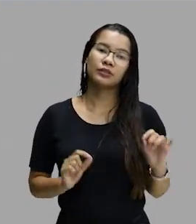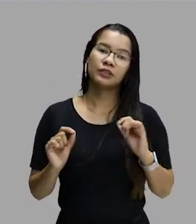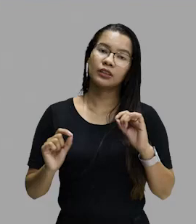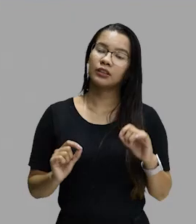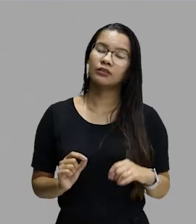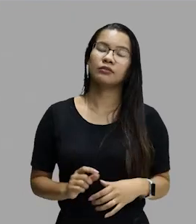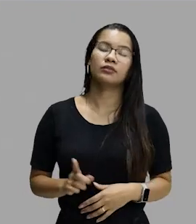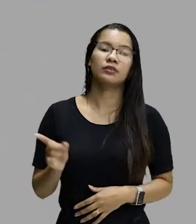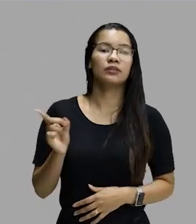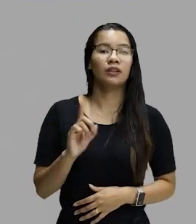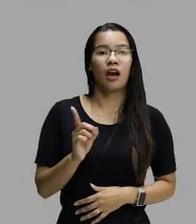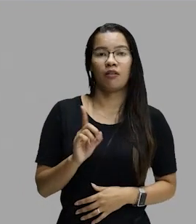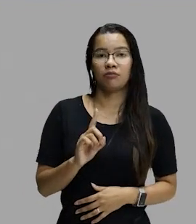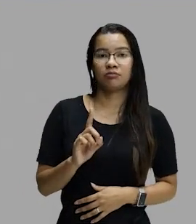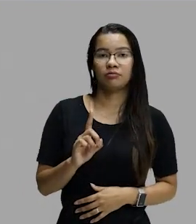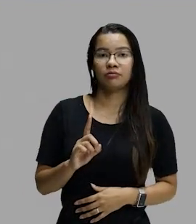é